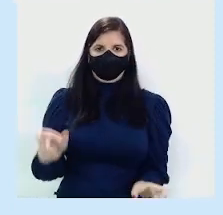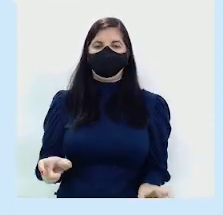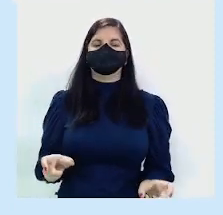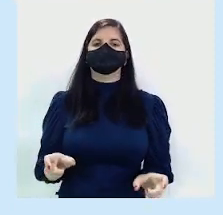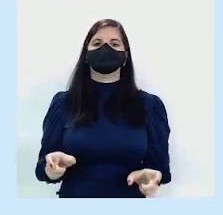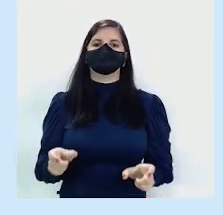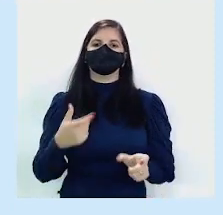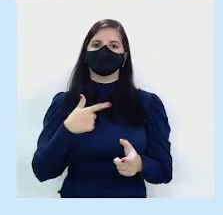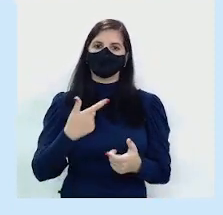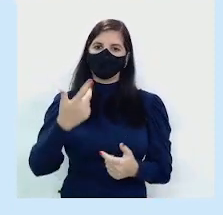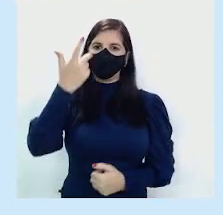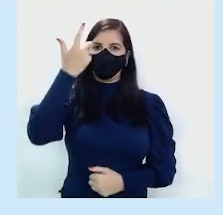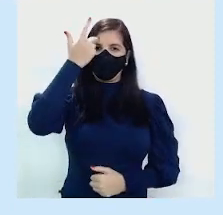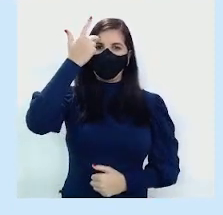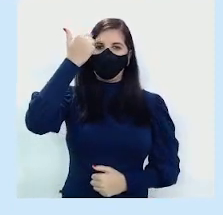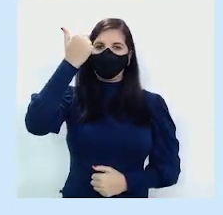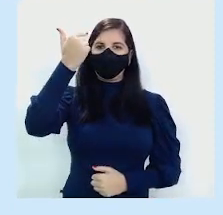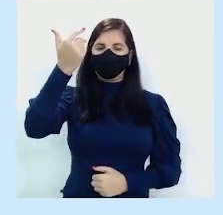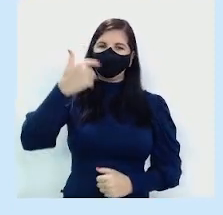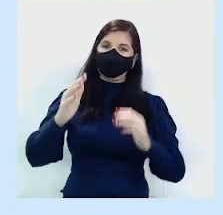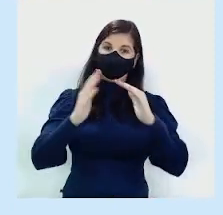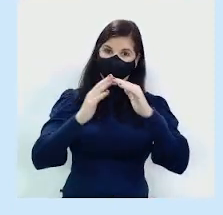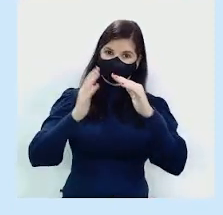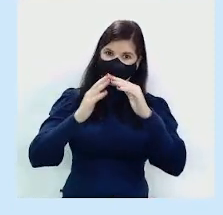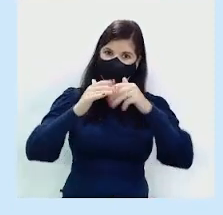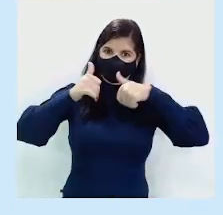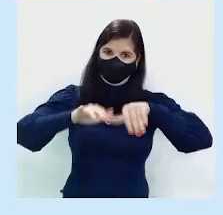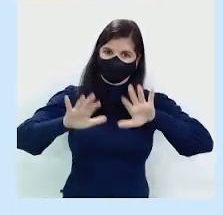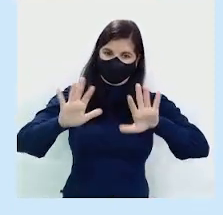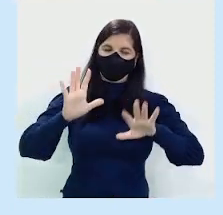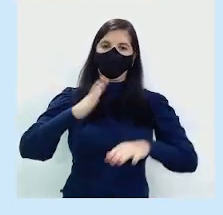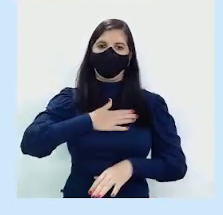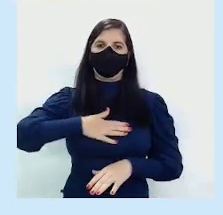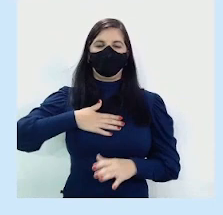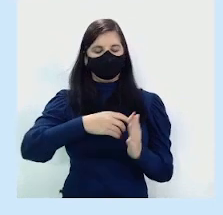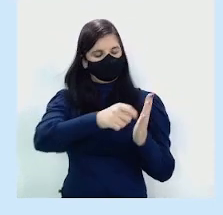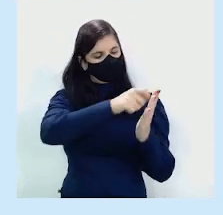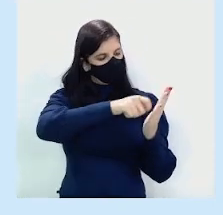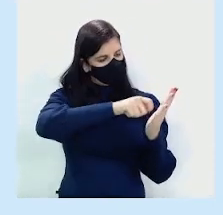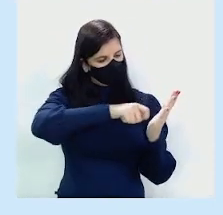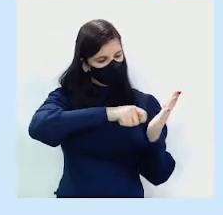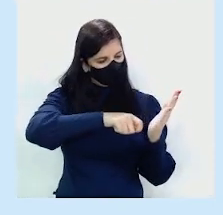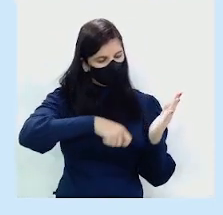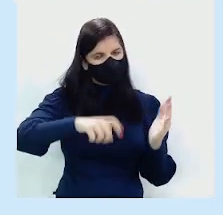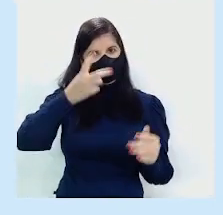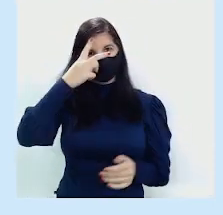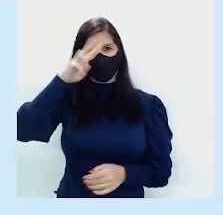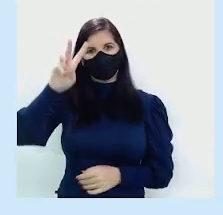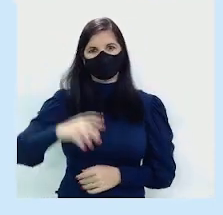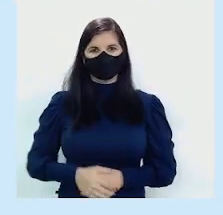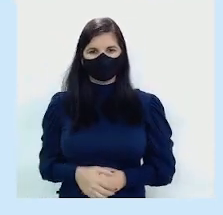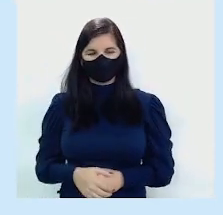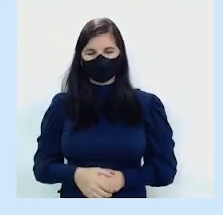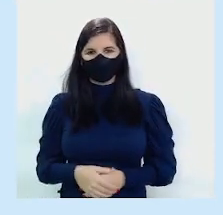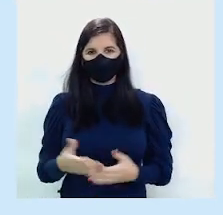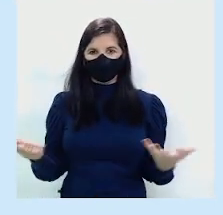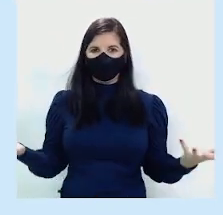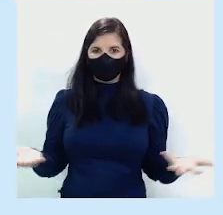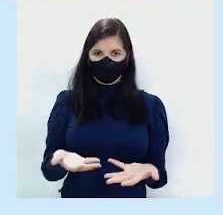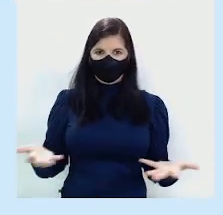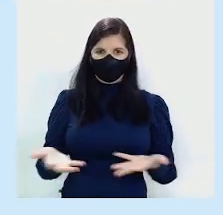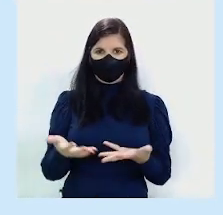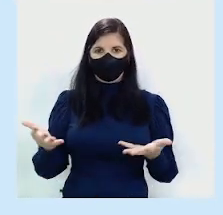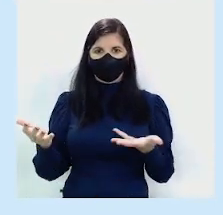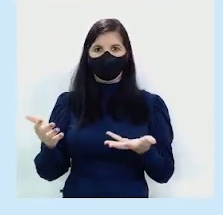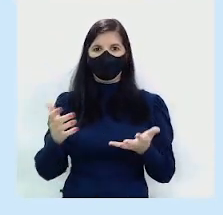eu normalmente em casa gosto de escrever contos, gosto de escrever histórias. Neste momento que eu produzo